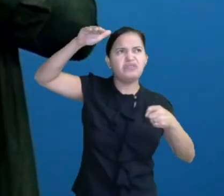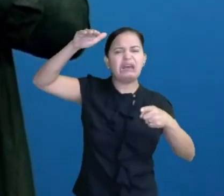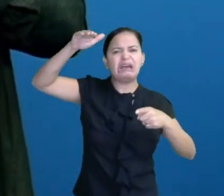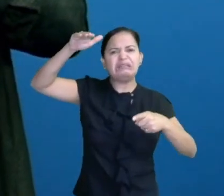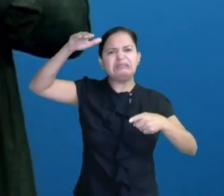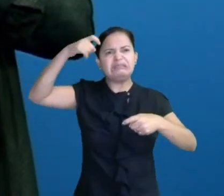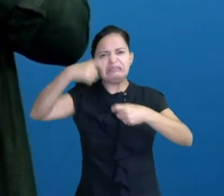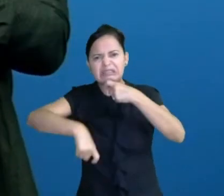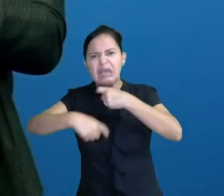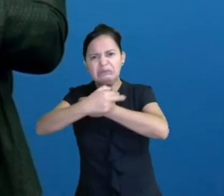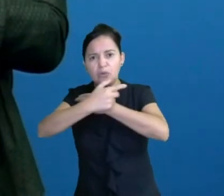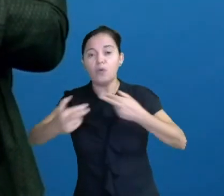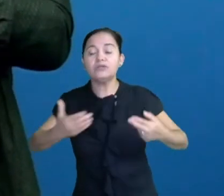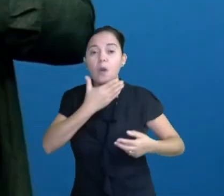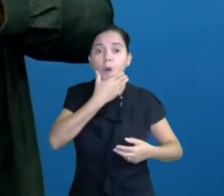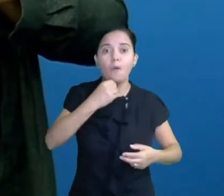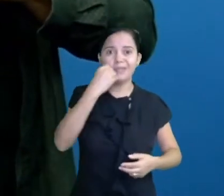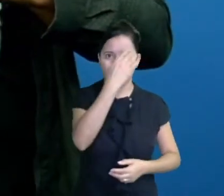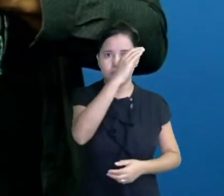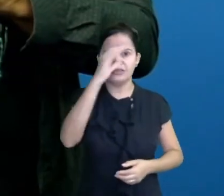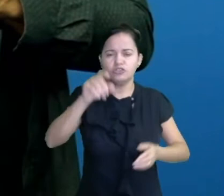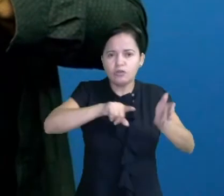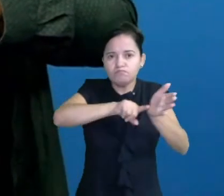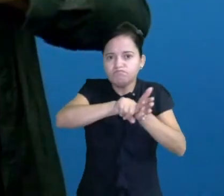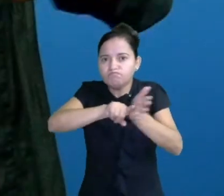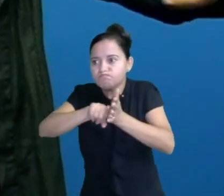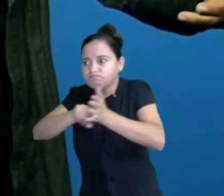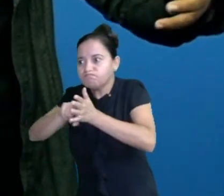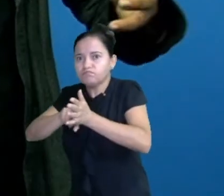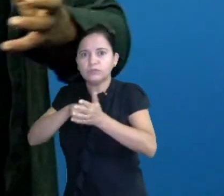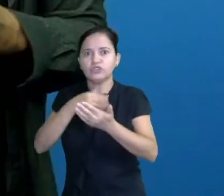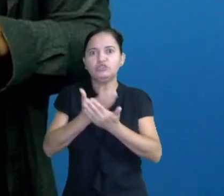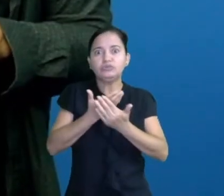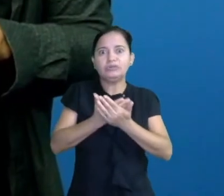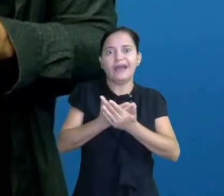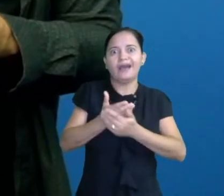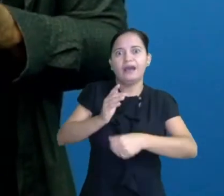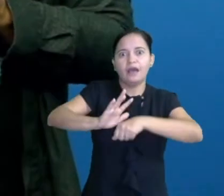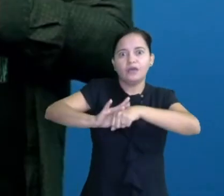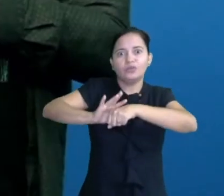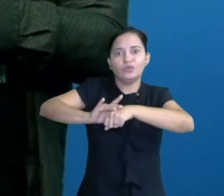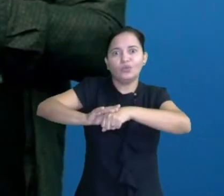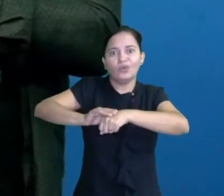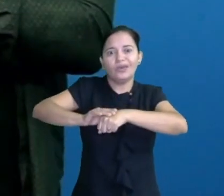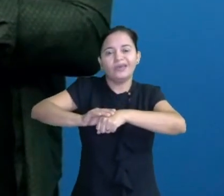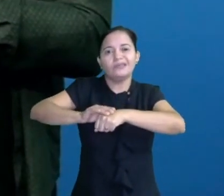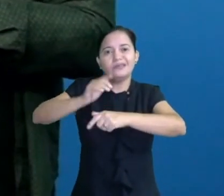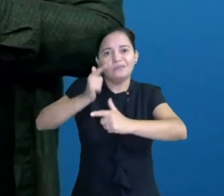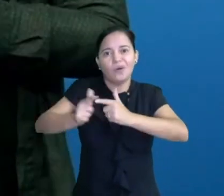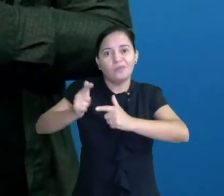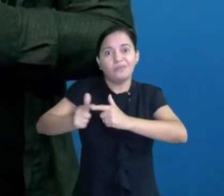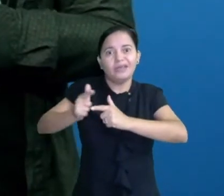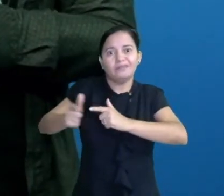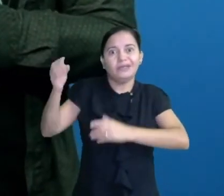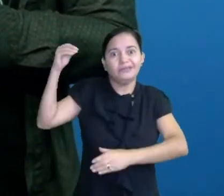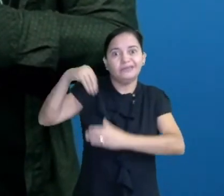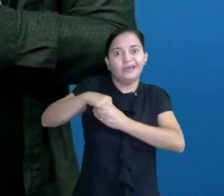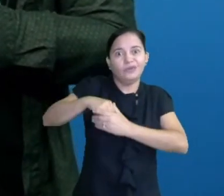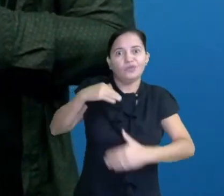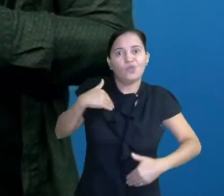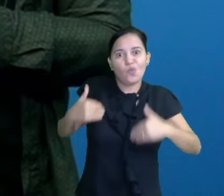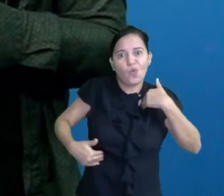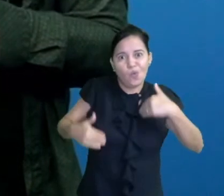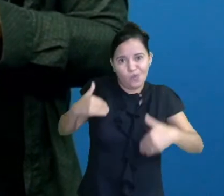Então, essa síndrome, já está dizendo, ela vai estar atuando em várias frentes, mas acima de tudo ela vai ter uma relação muito grande com